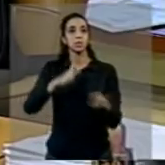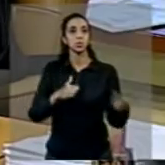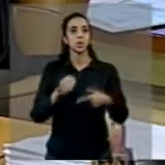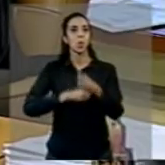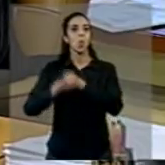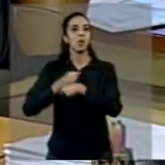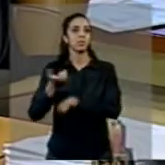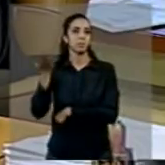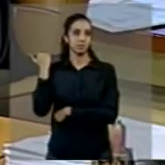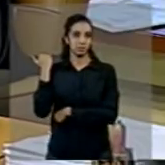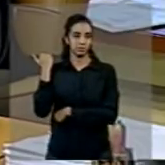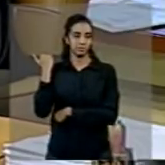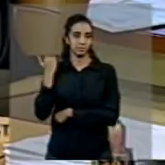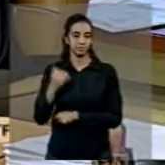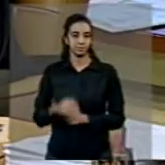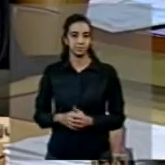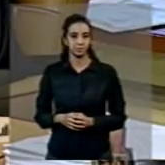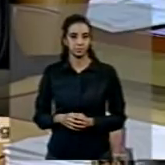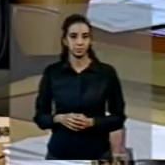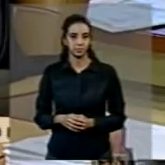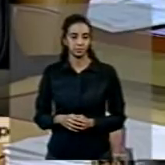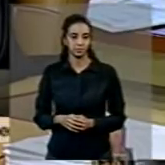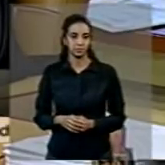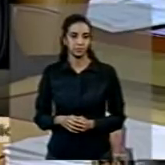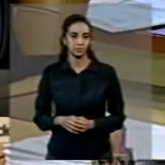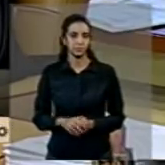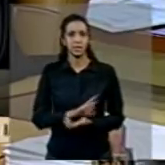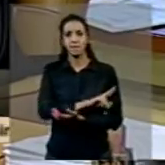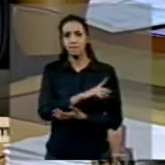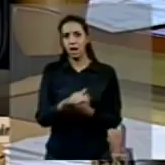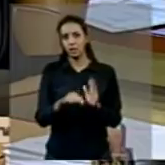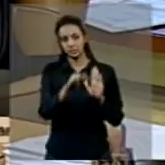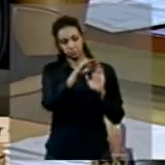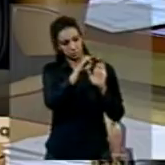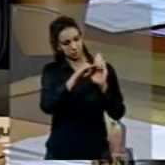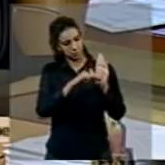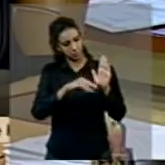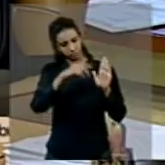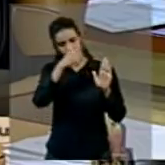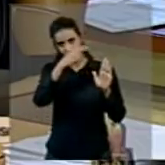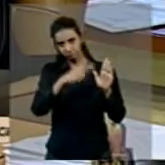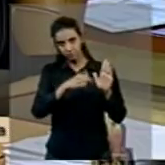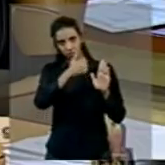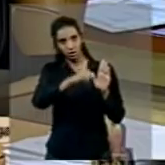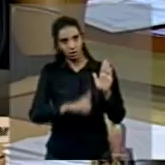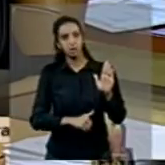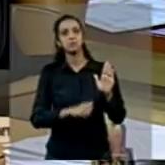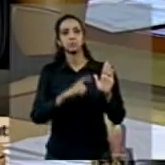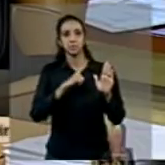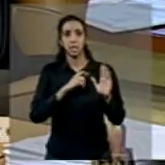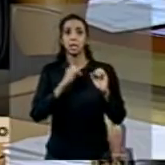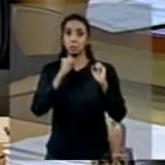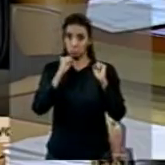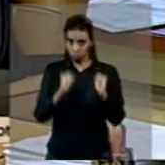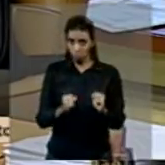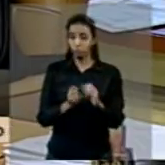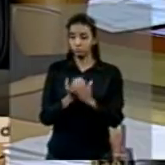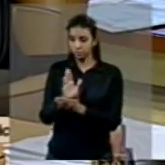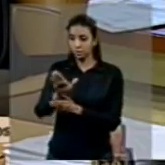E por outras razões que aqui reproduzo todas essas hipóteses autorizadoras de